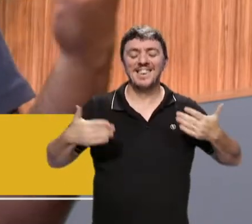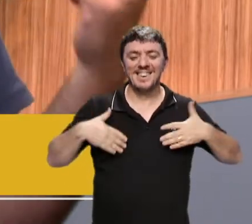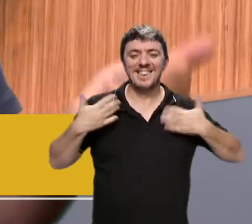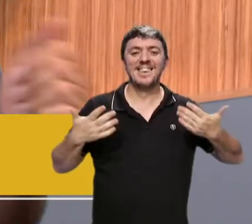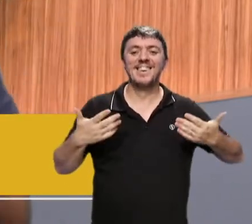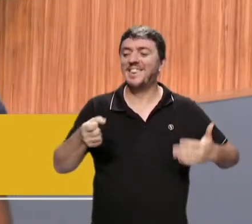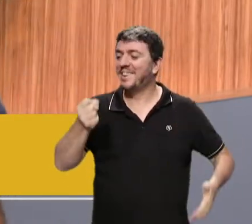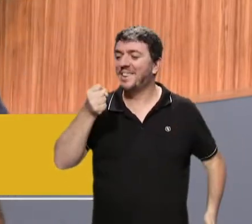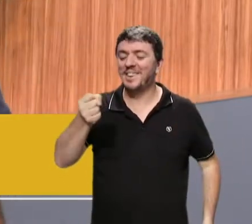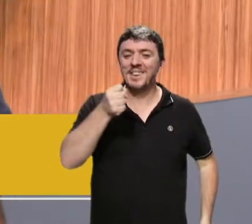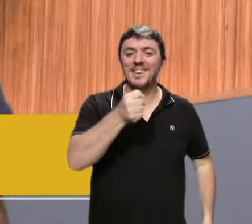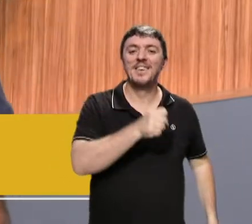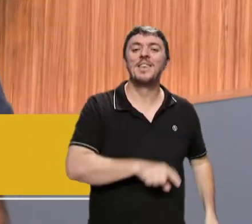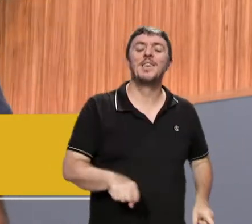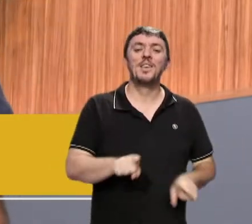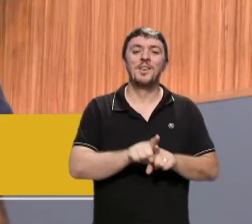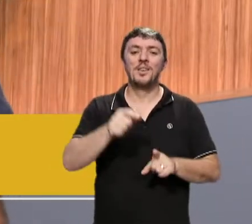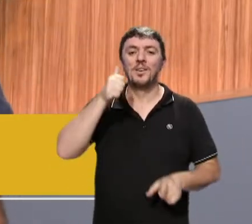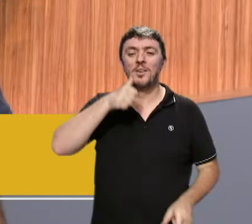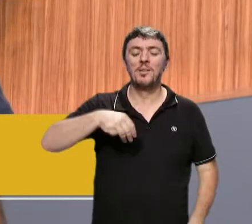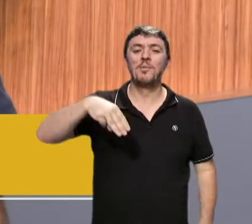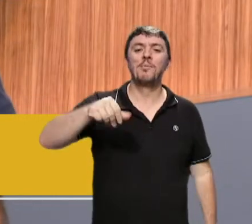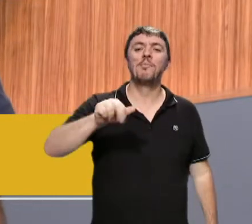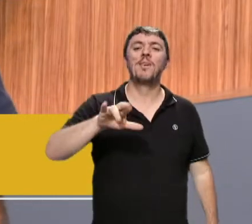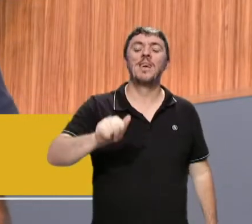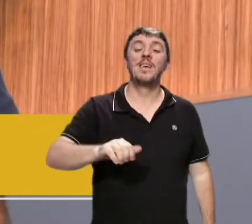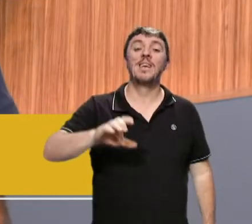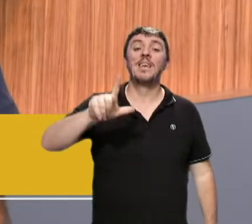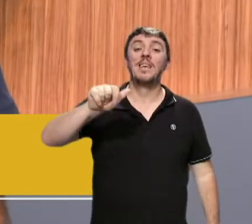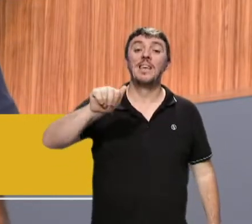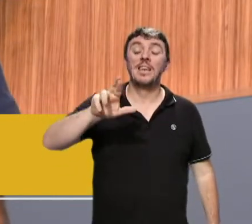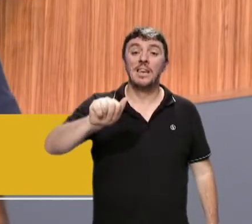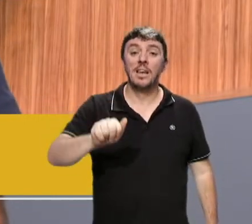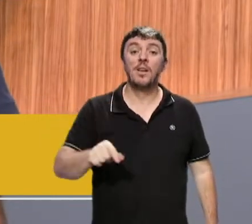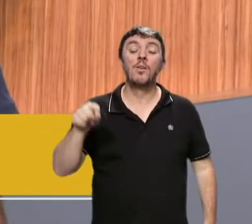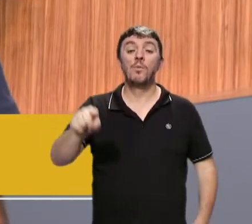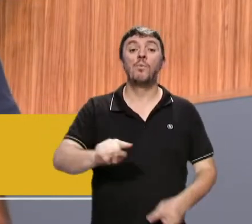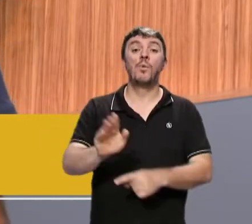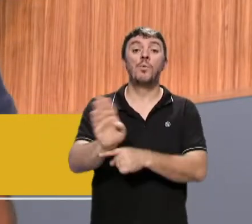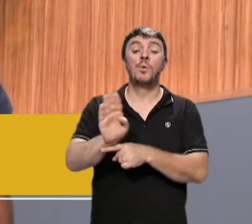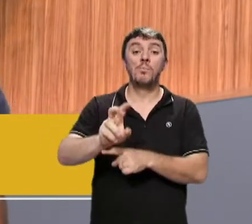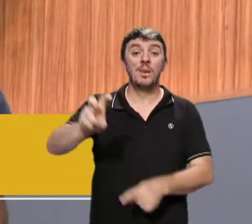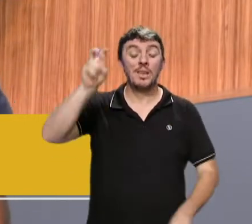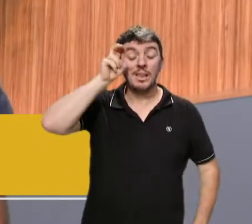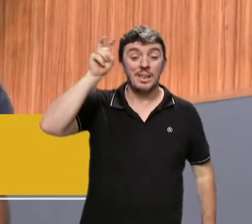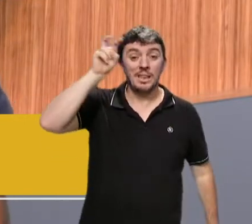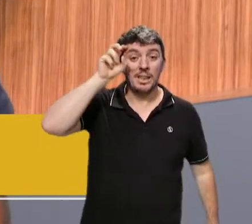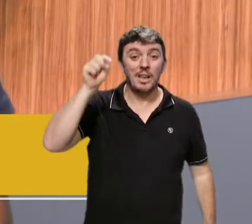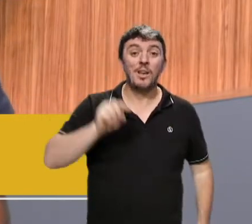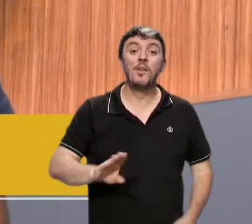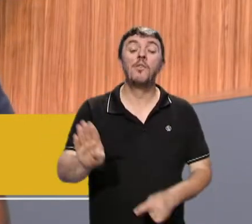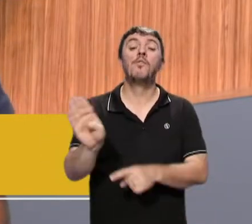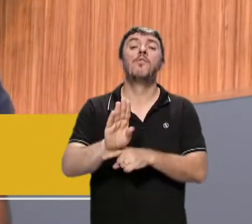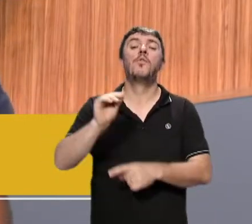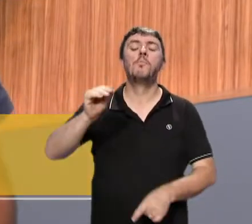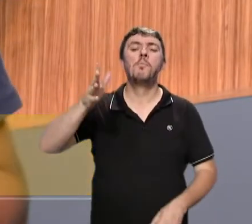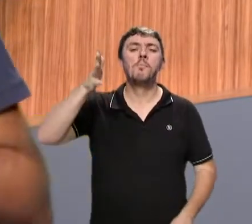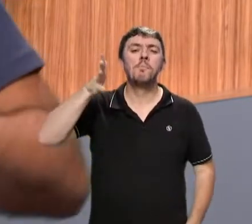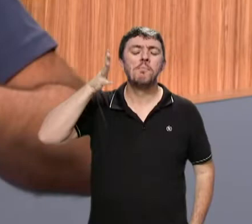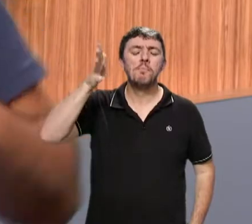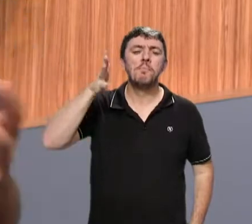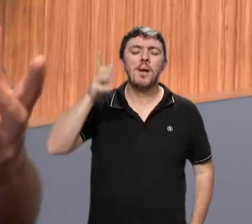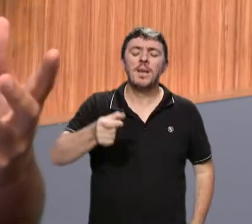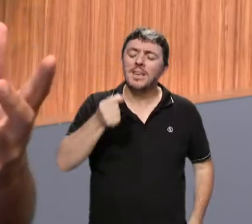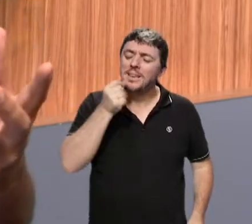dois. E a Maria Clara Gueiros e o Antônio Tabet. Eles chegaram ao cinema na quinta-feira com o filme O Palestrante, uma comédia